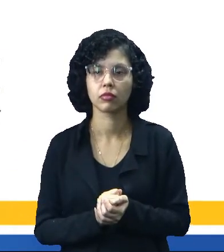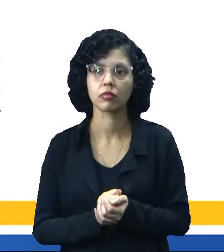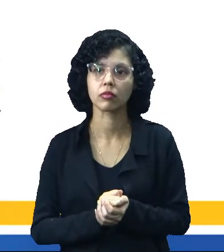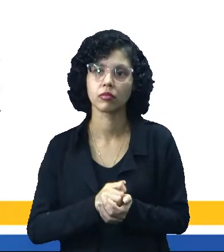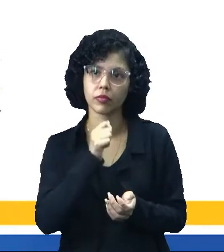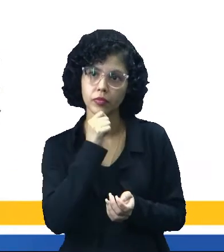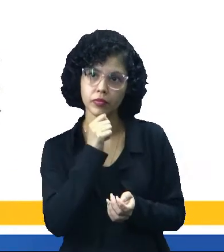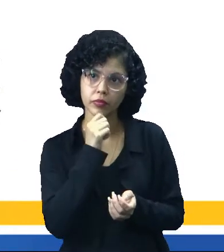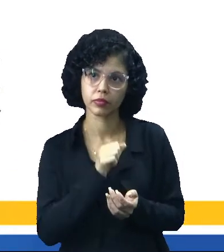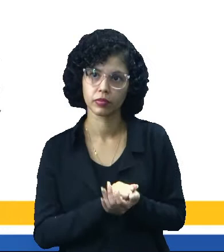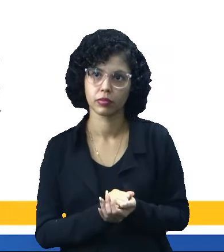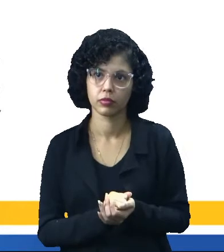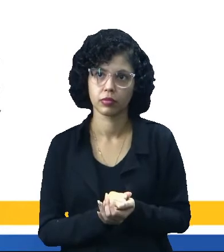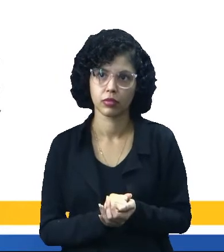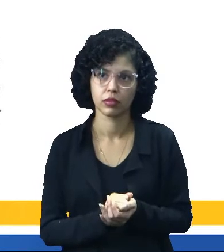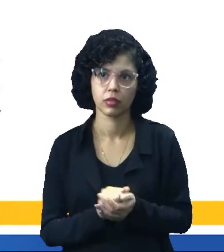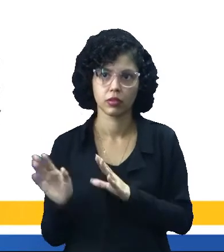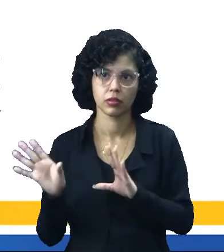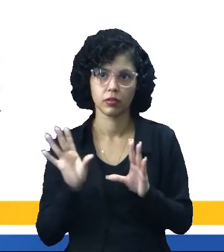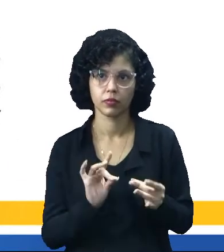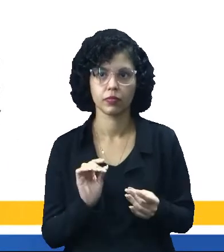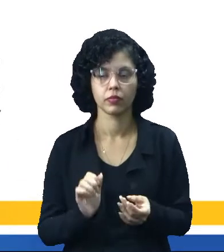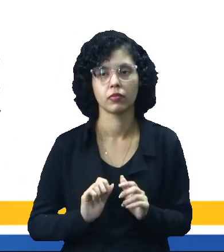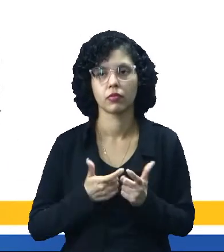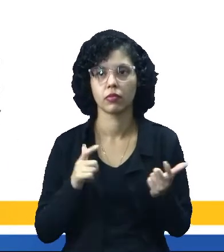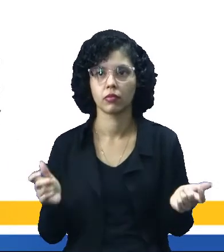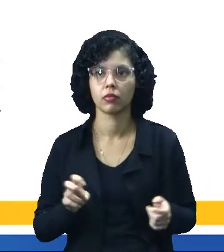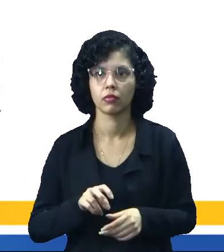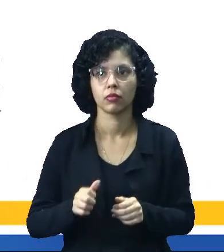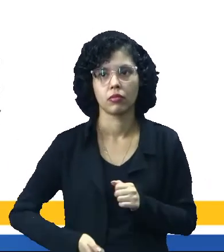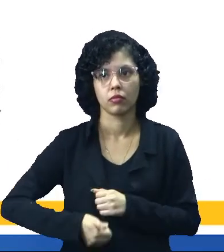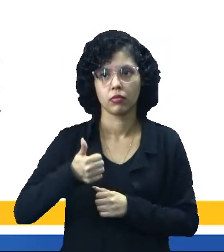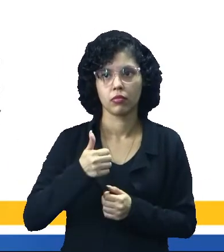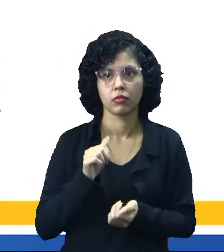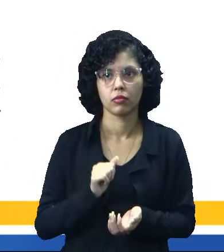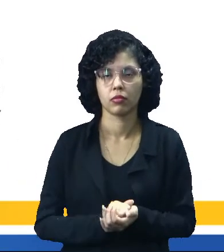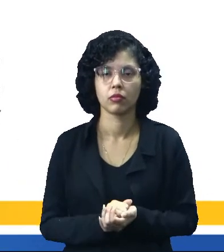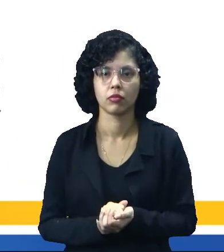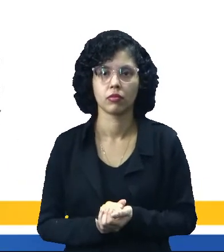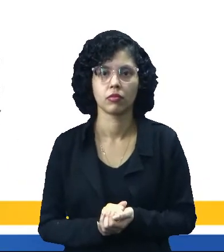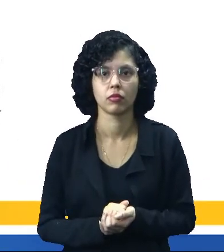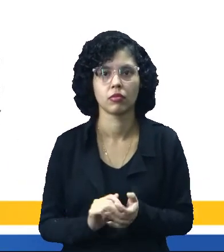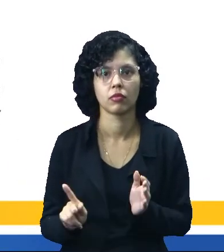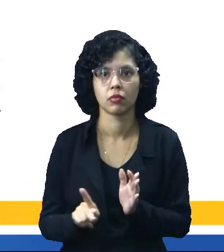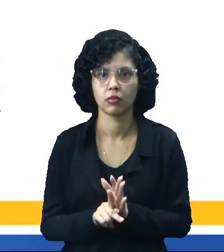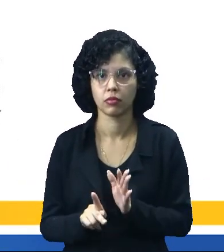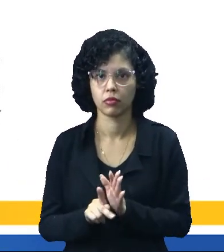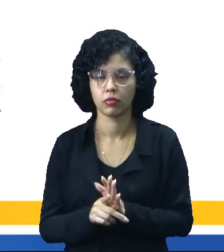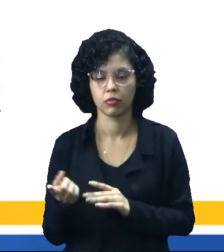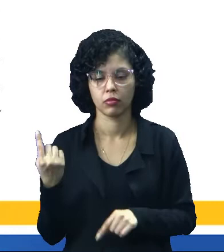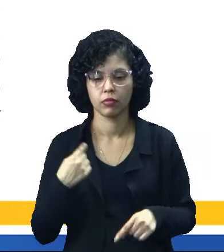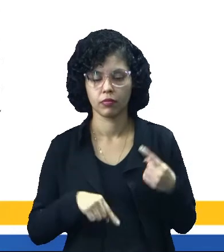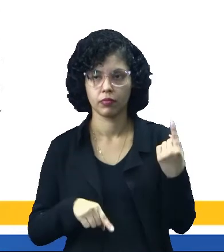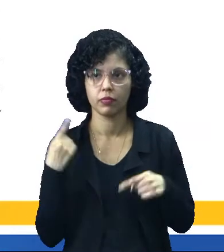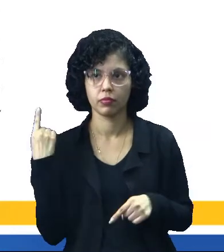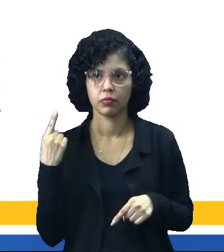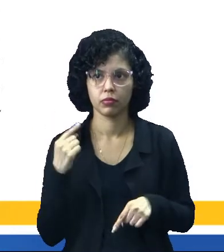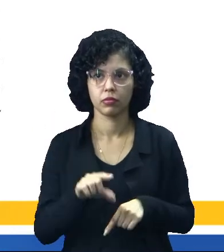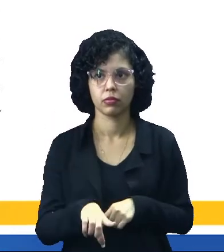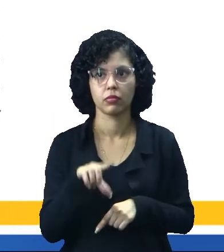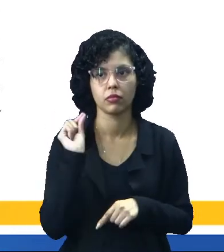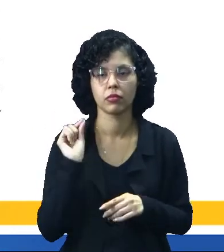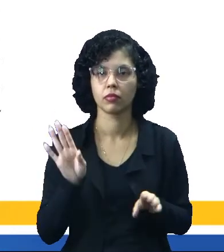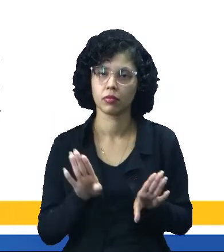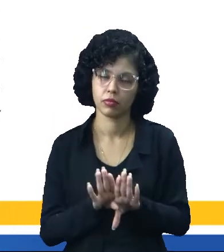sempre incentivado, né? Trazendo talvez a maior vantagem. O sujeito tanto é responsável pelo próprio sucesso como por suas escolhas,